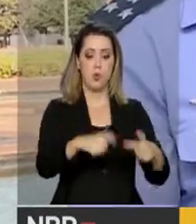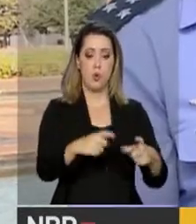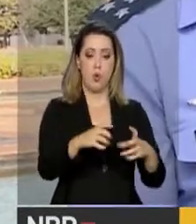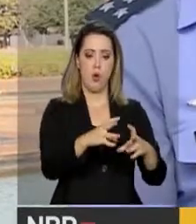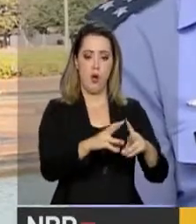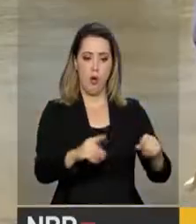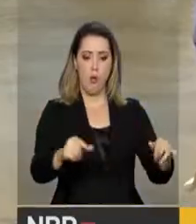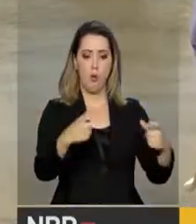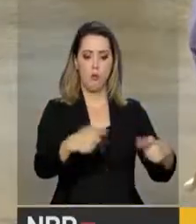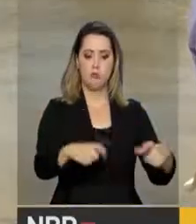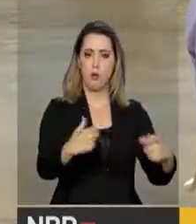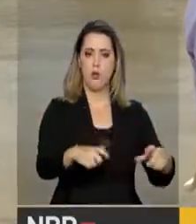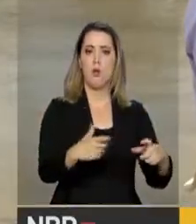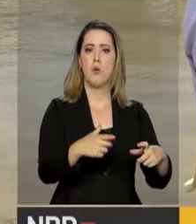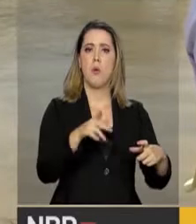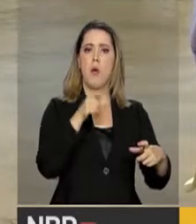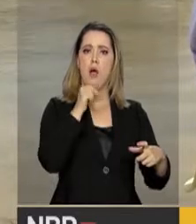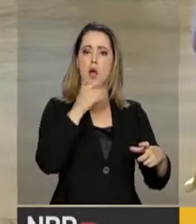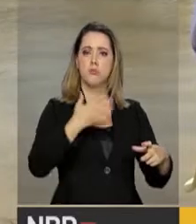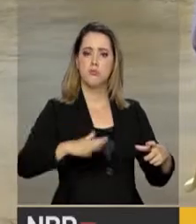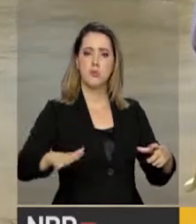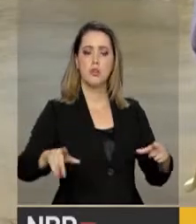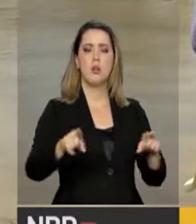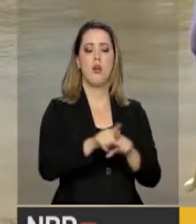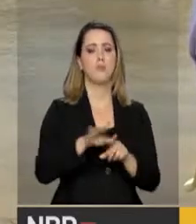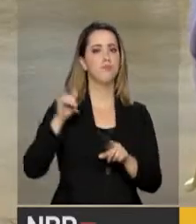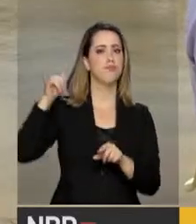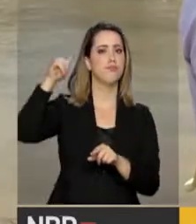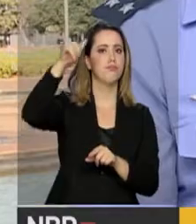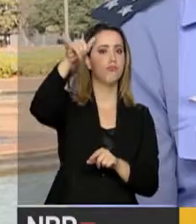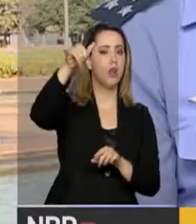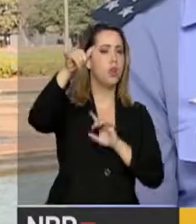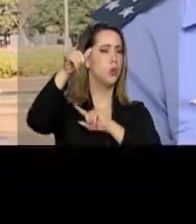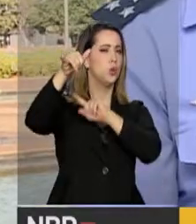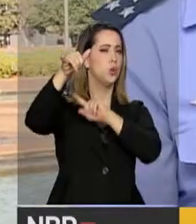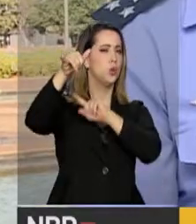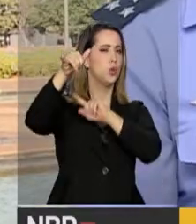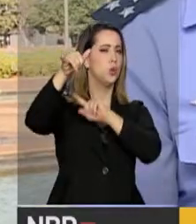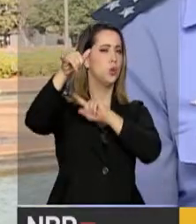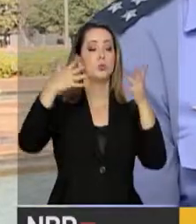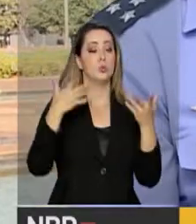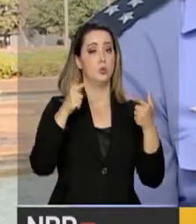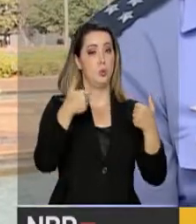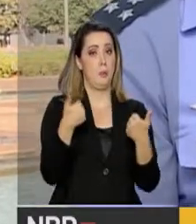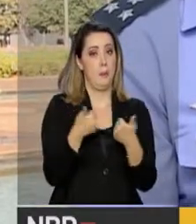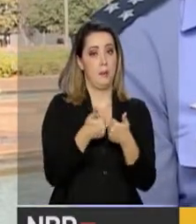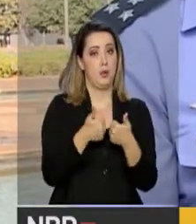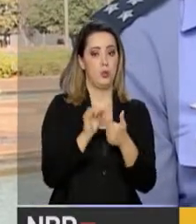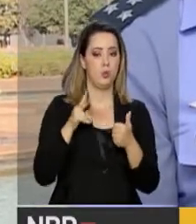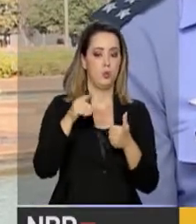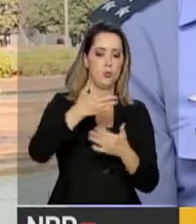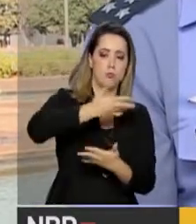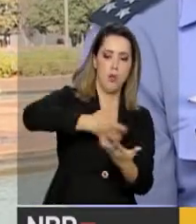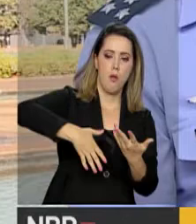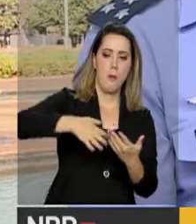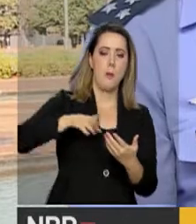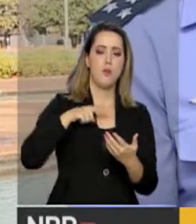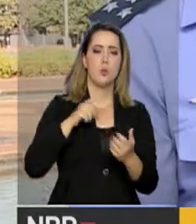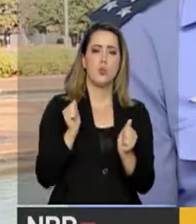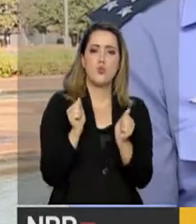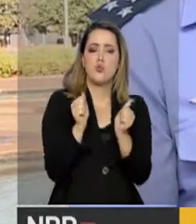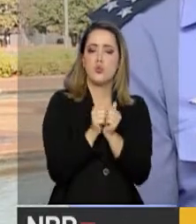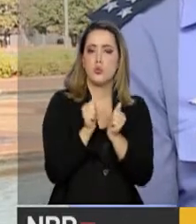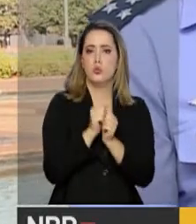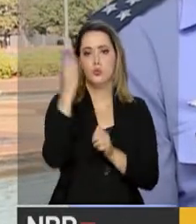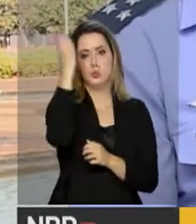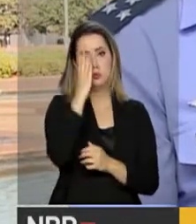físico realmente, da área marítima, da área espacial, da área sobrejacente ao território nacional, mas todas as